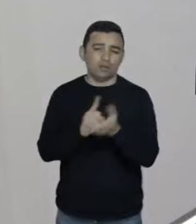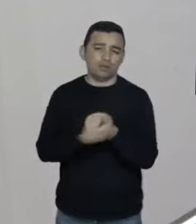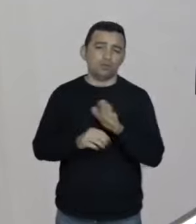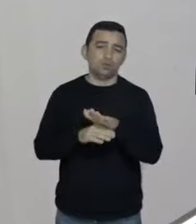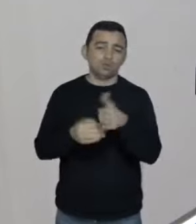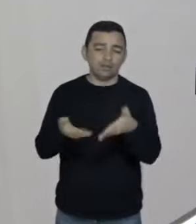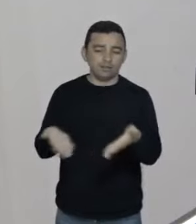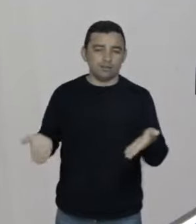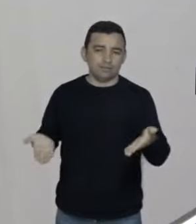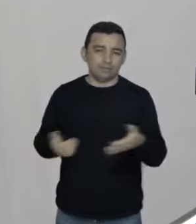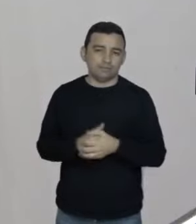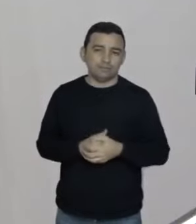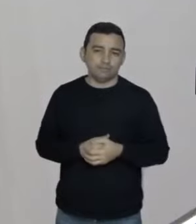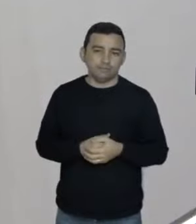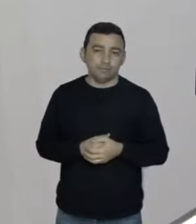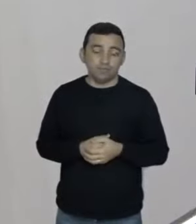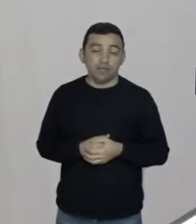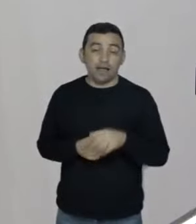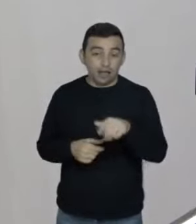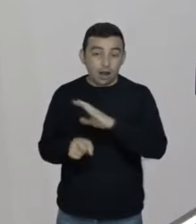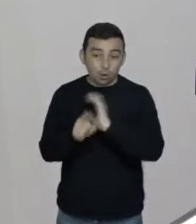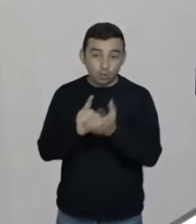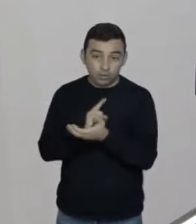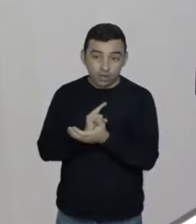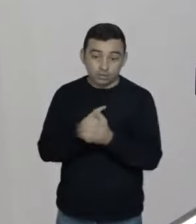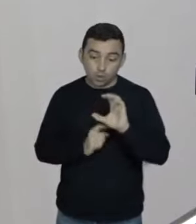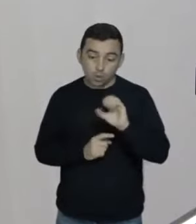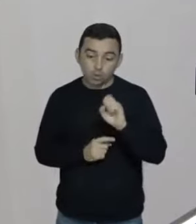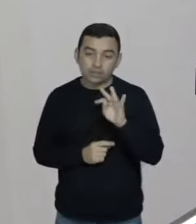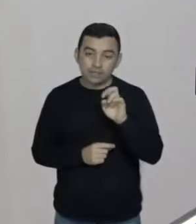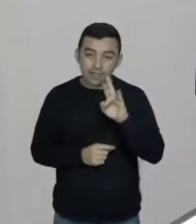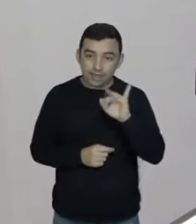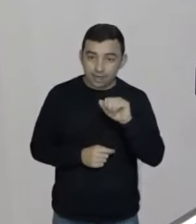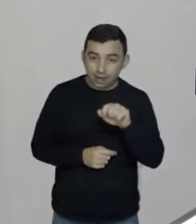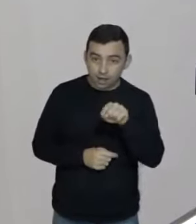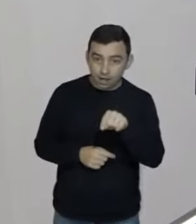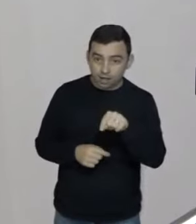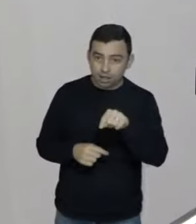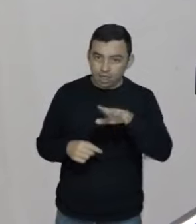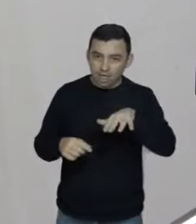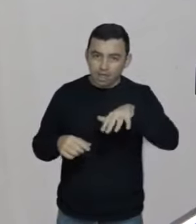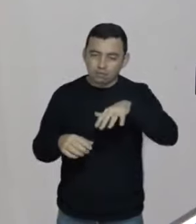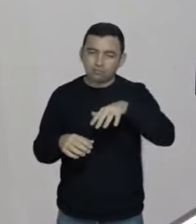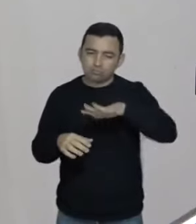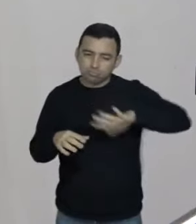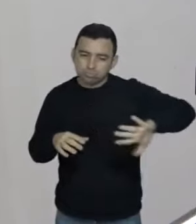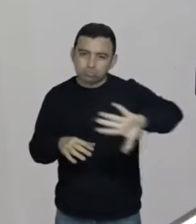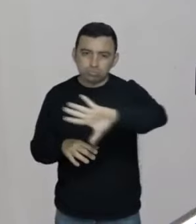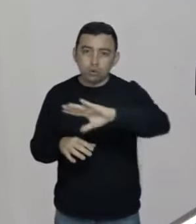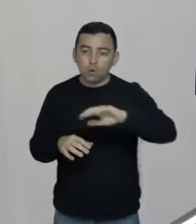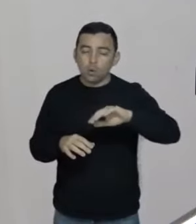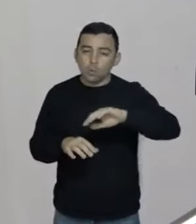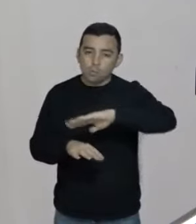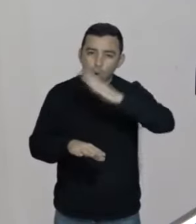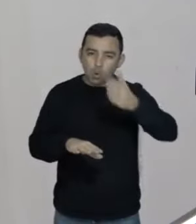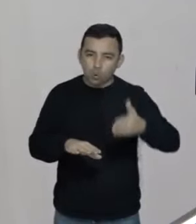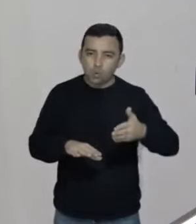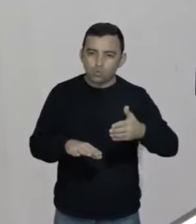sabe a comunidade da Costeira do Pirajuba é uma comunidade que fica no em torno maciço do Morro da Costeira